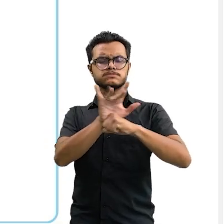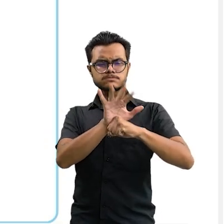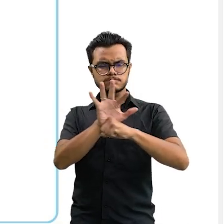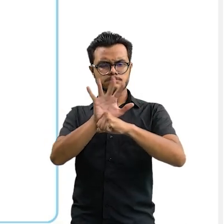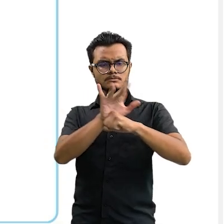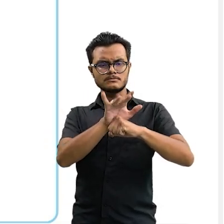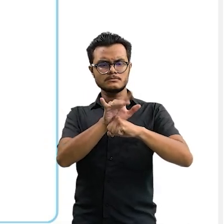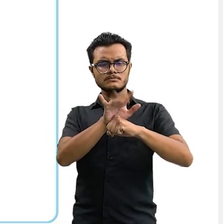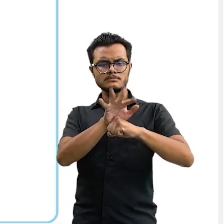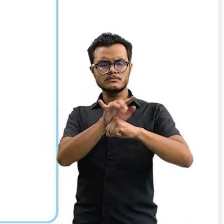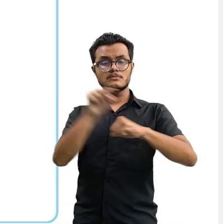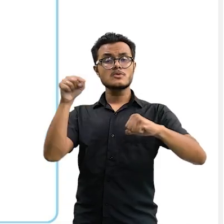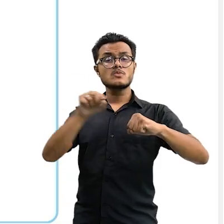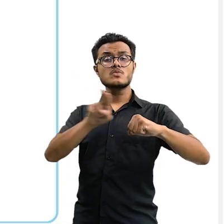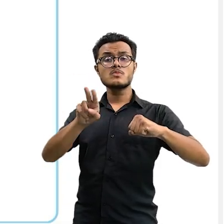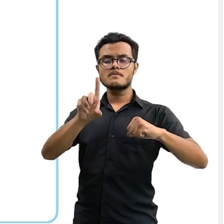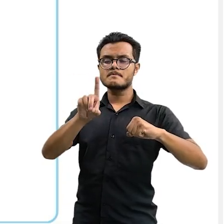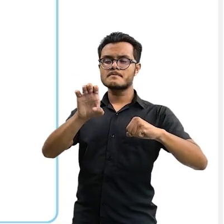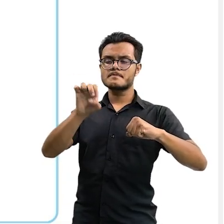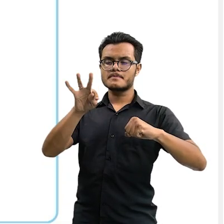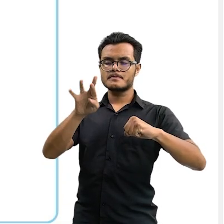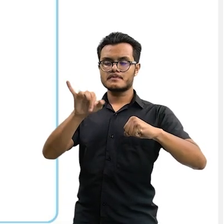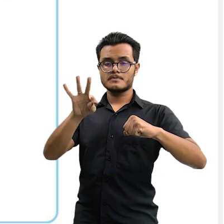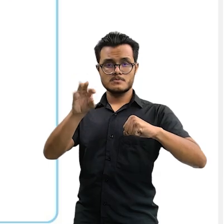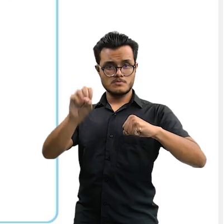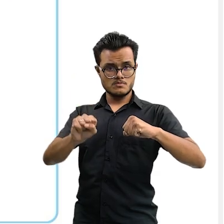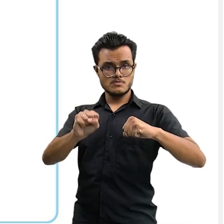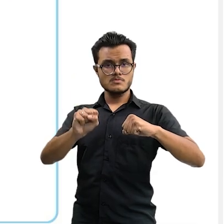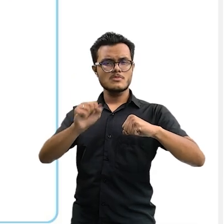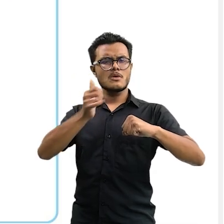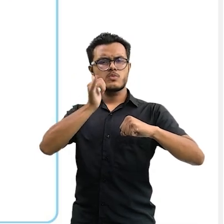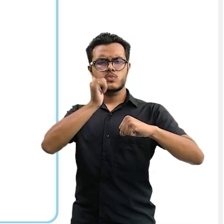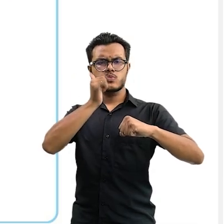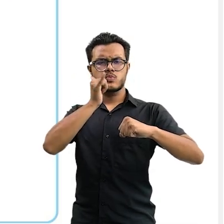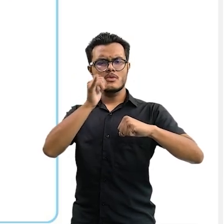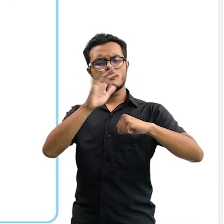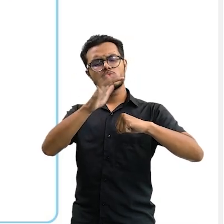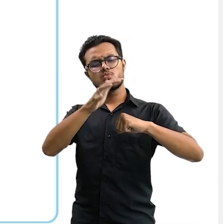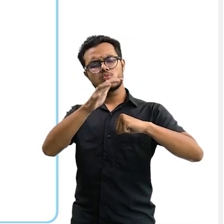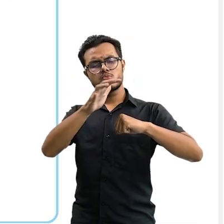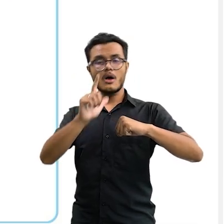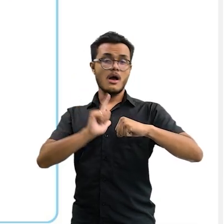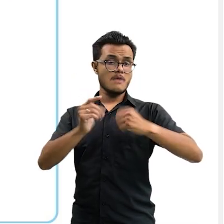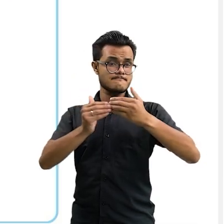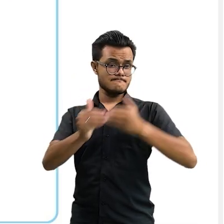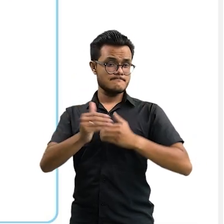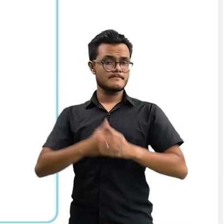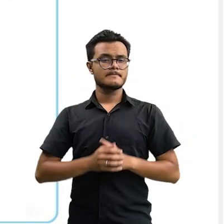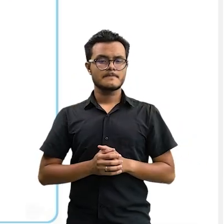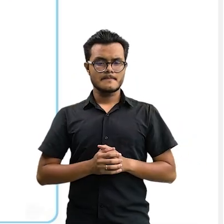do nosso impulso nervoso. E é o local também, gente, onde estão presentes os